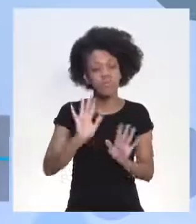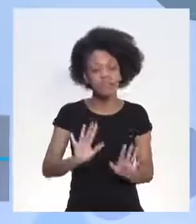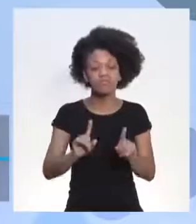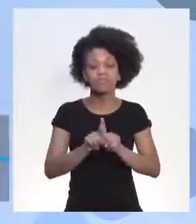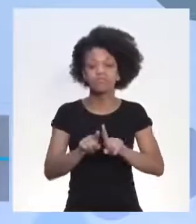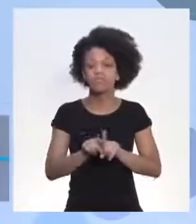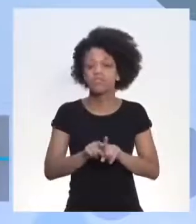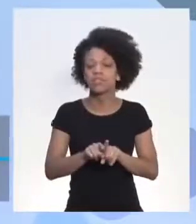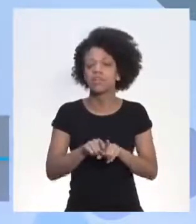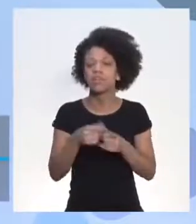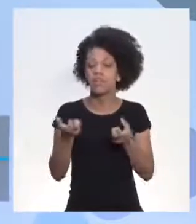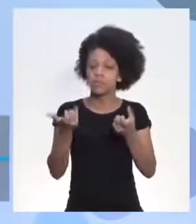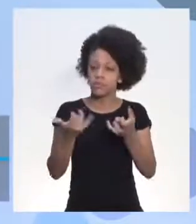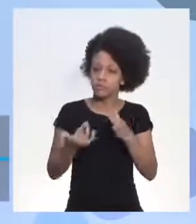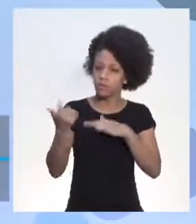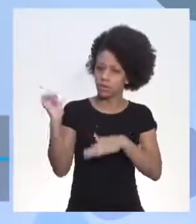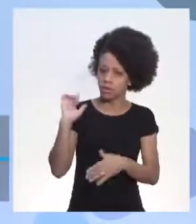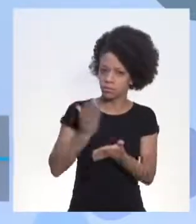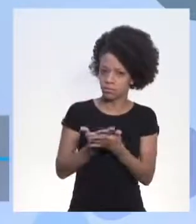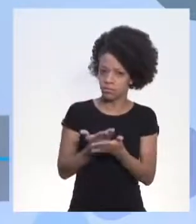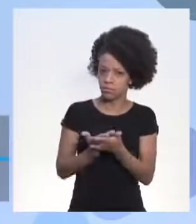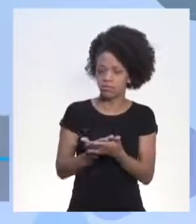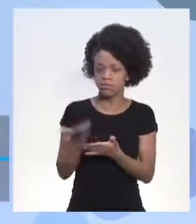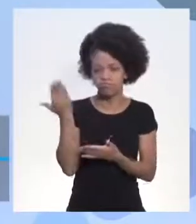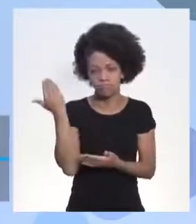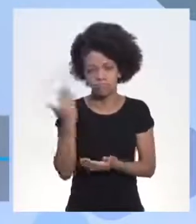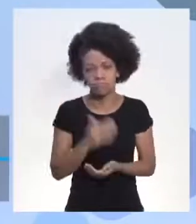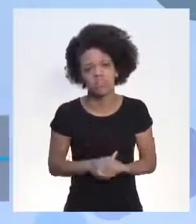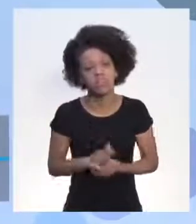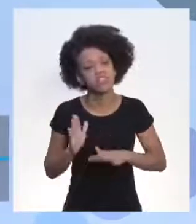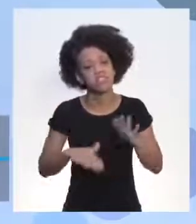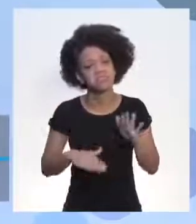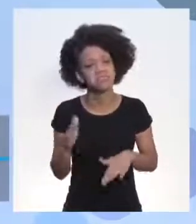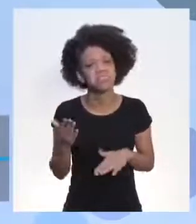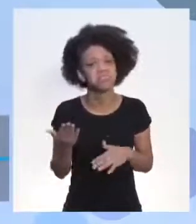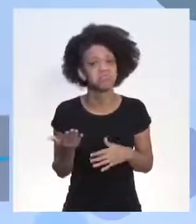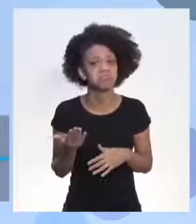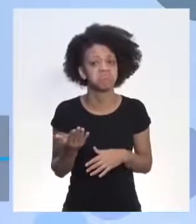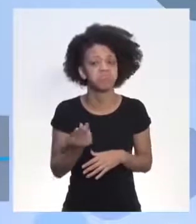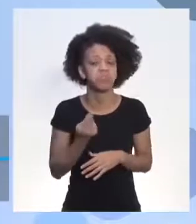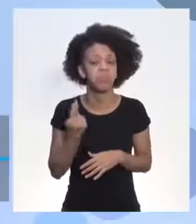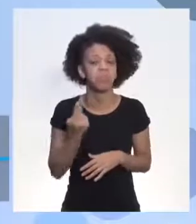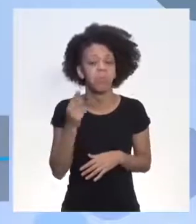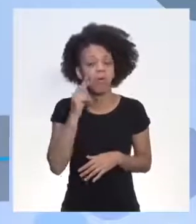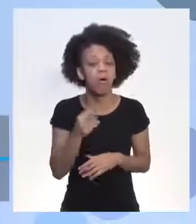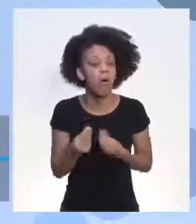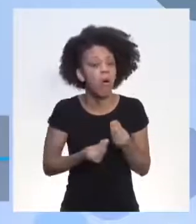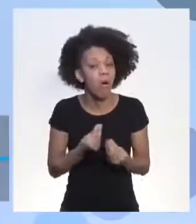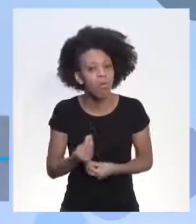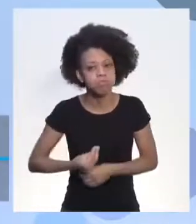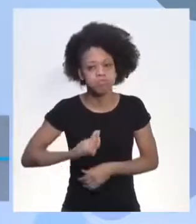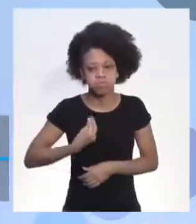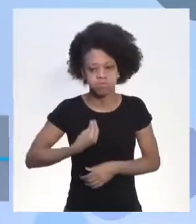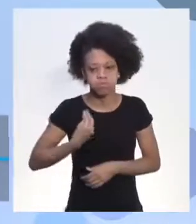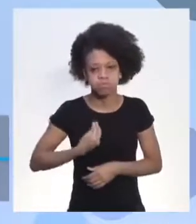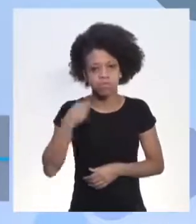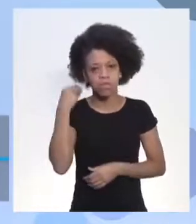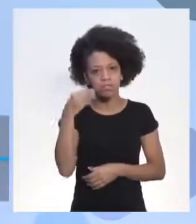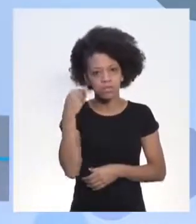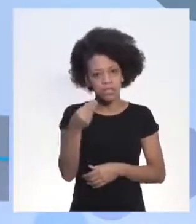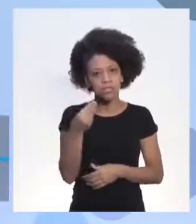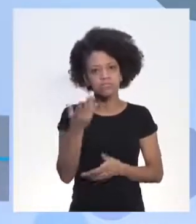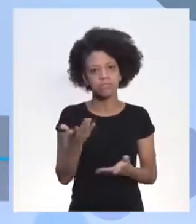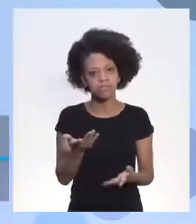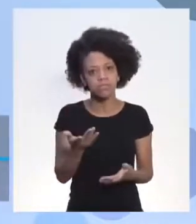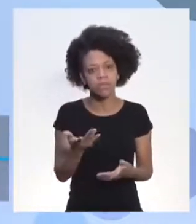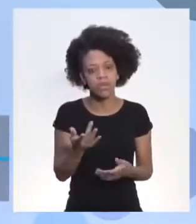a gente falou anteriormente lá na aula passada, né? Às vezes a gente nem se dá conta de como essas coisas estão no nosso cotidiano, né? Sim, como